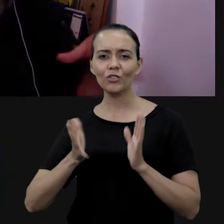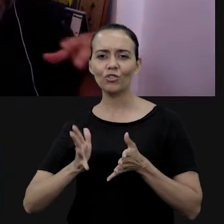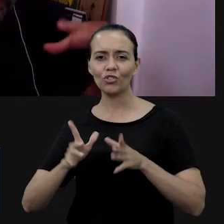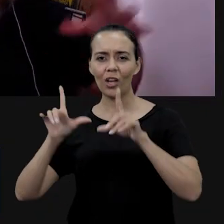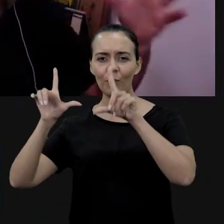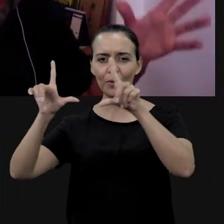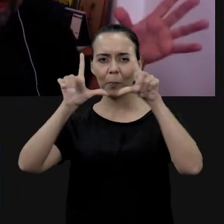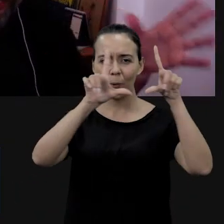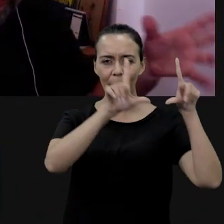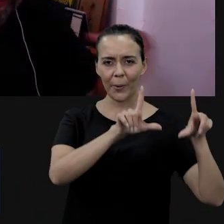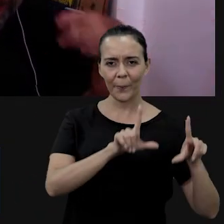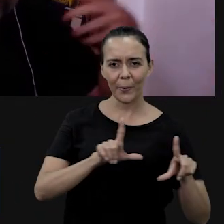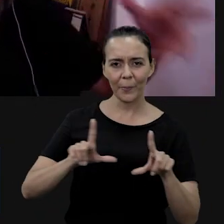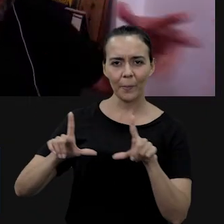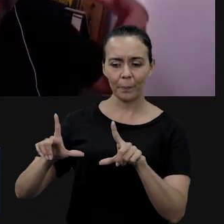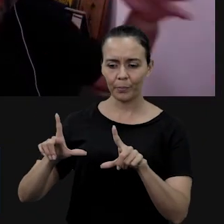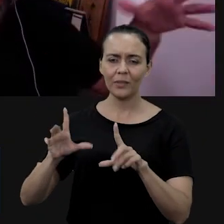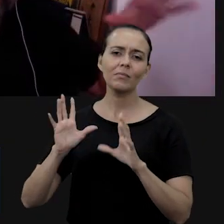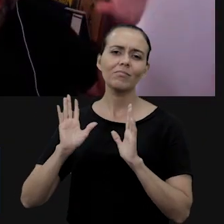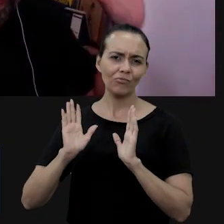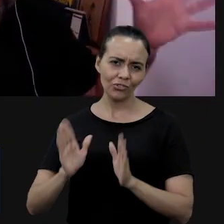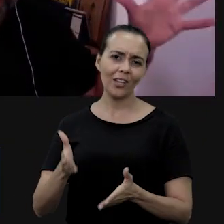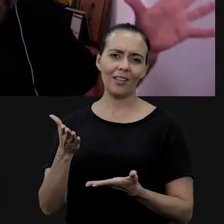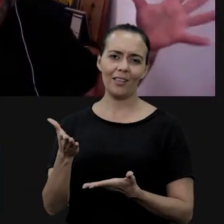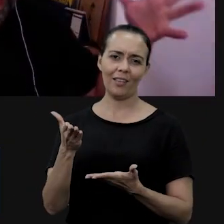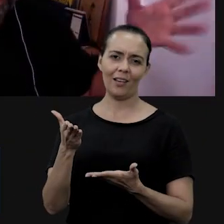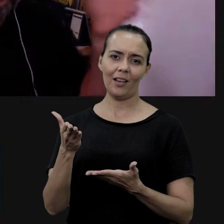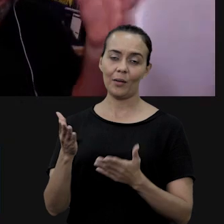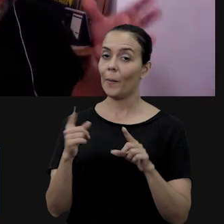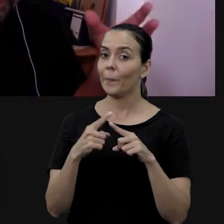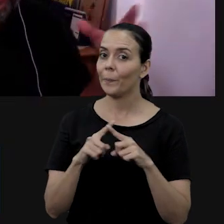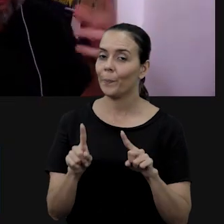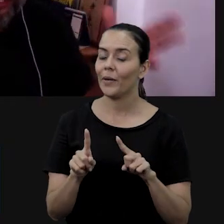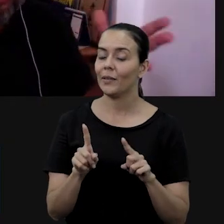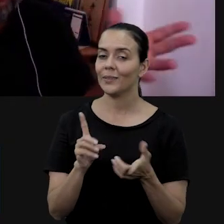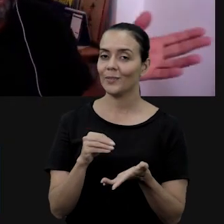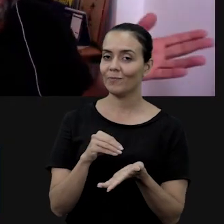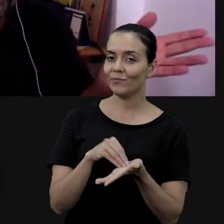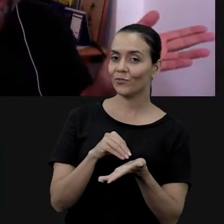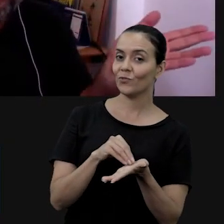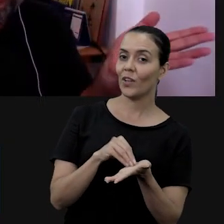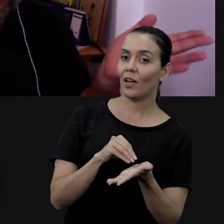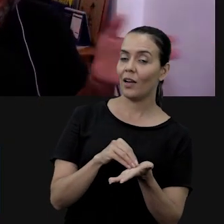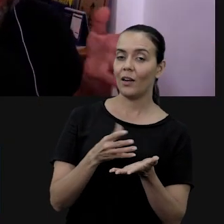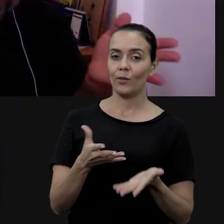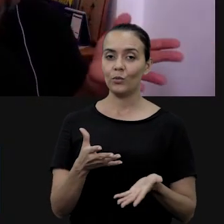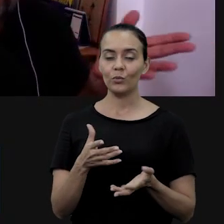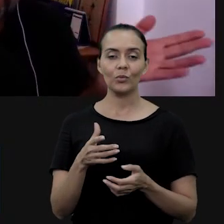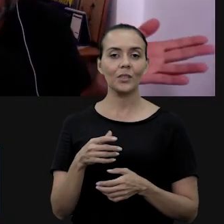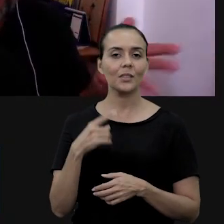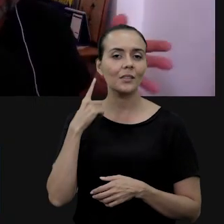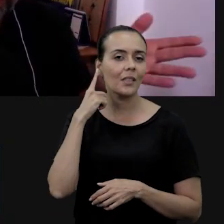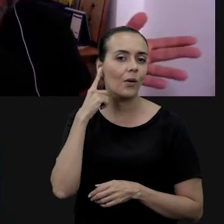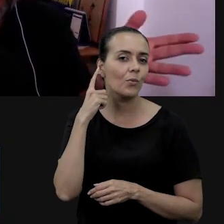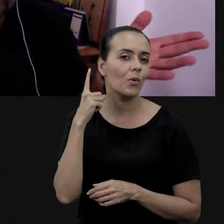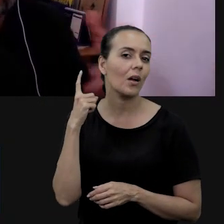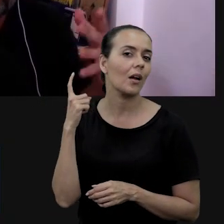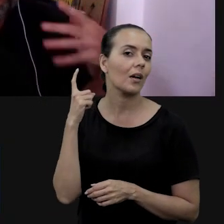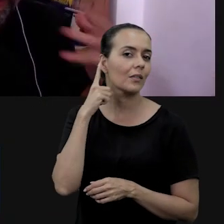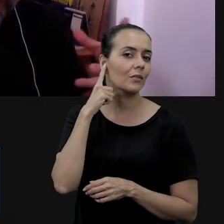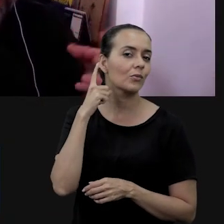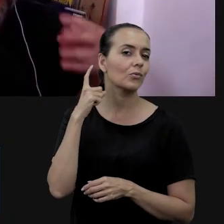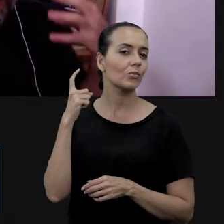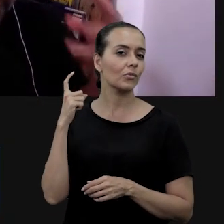mas existe já um banco de imagem do ser humano, já está tão registrado. E o áudio, apesar de ter